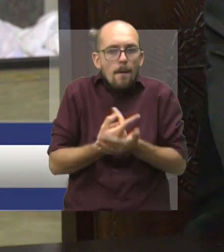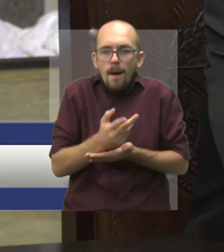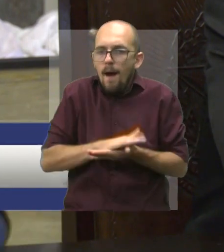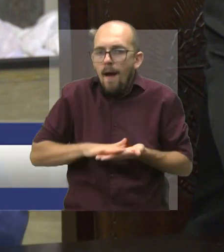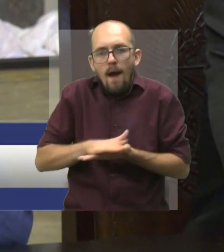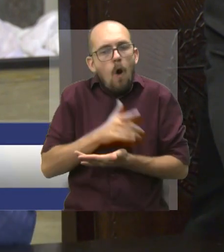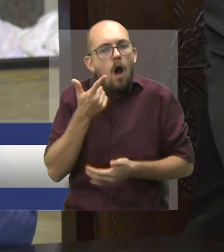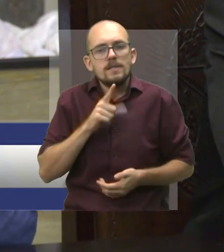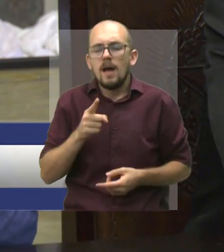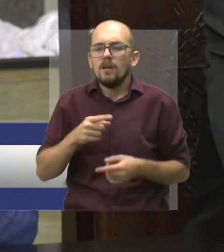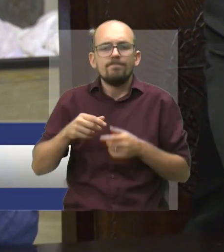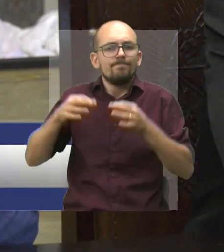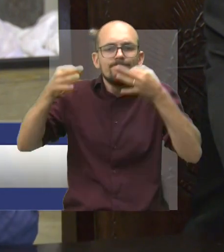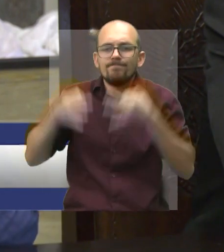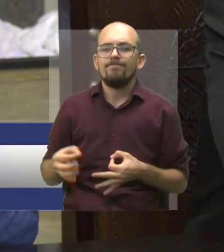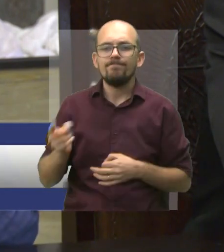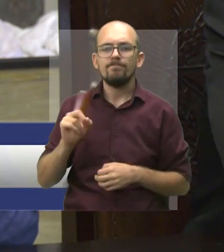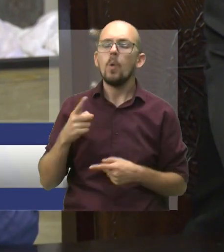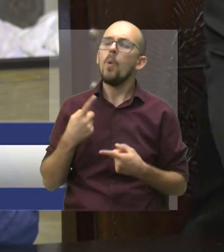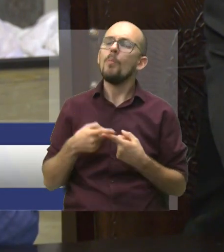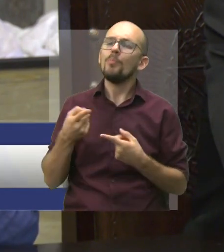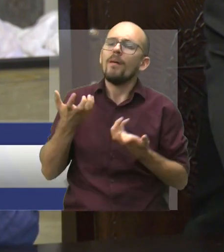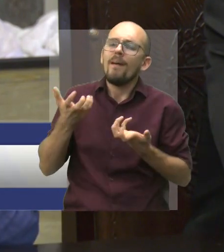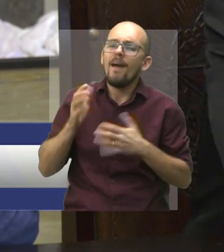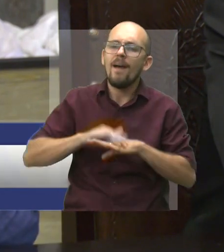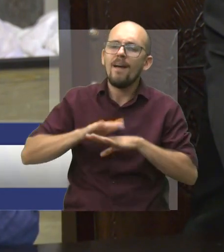por que eles querem fazer o sistema de capitalização?